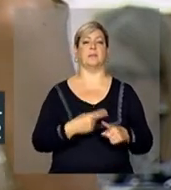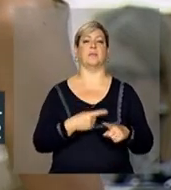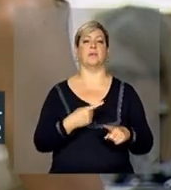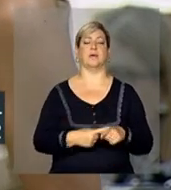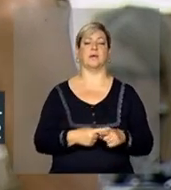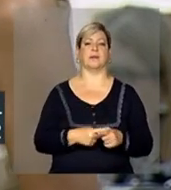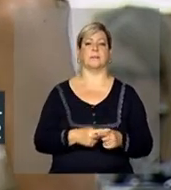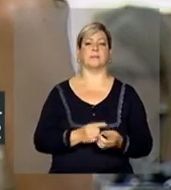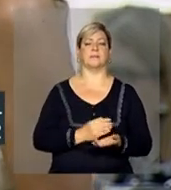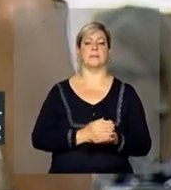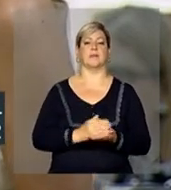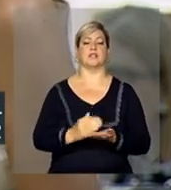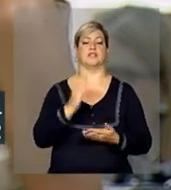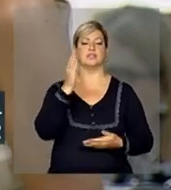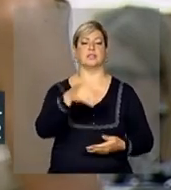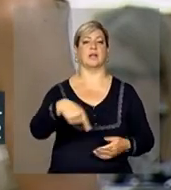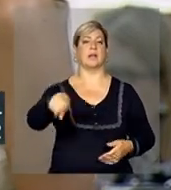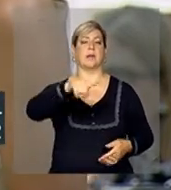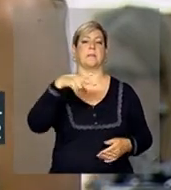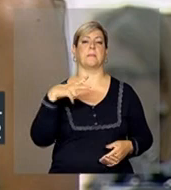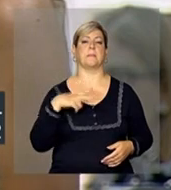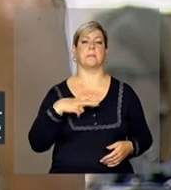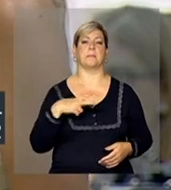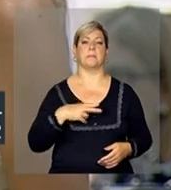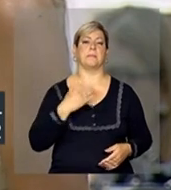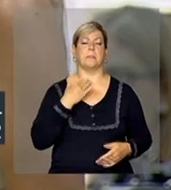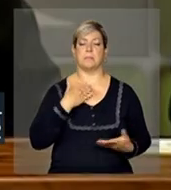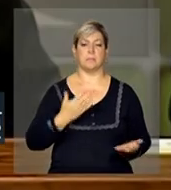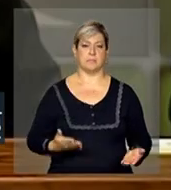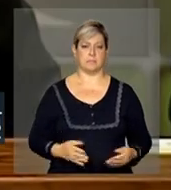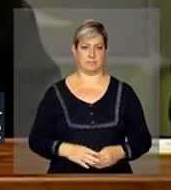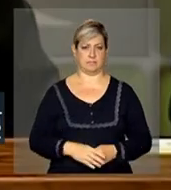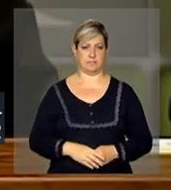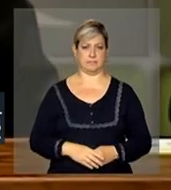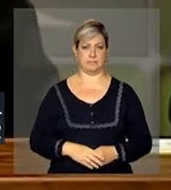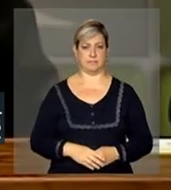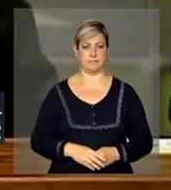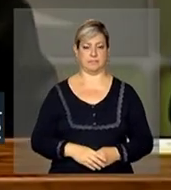diretamente para esses bancos privados?